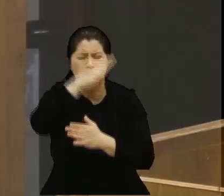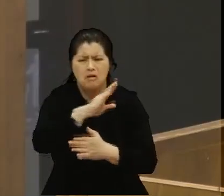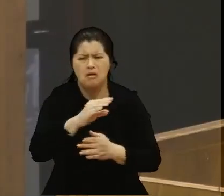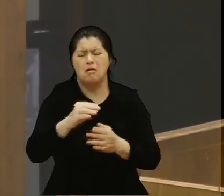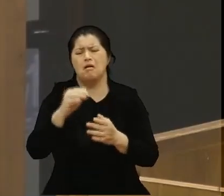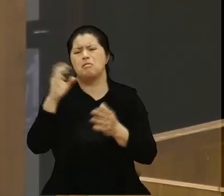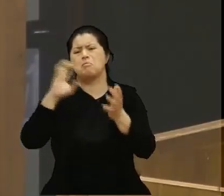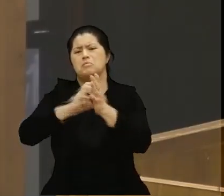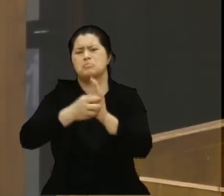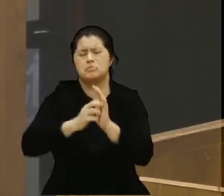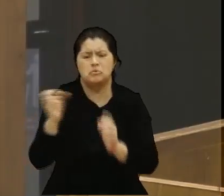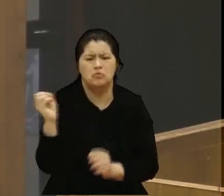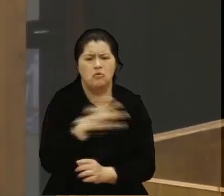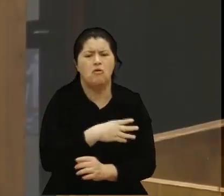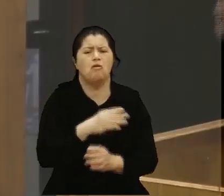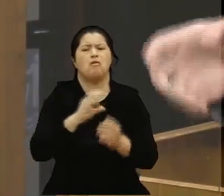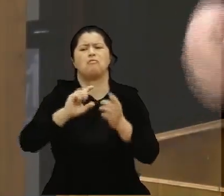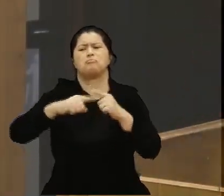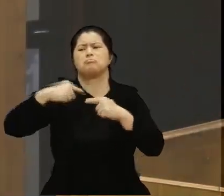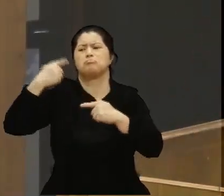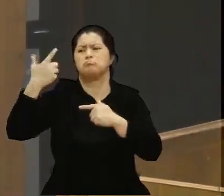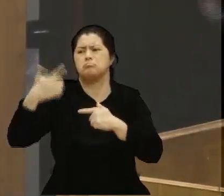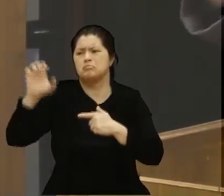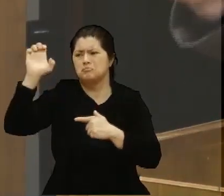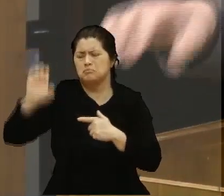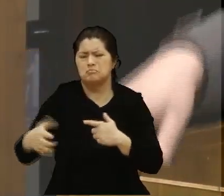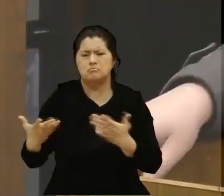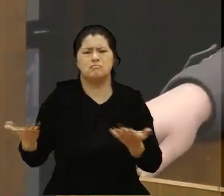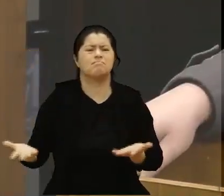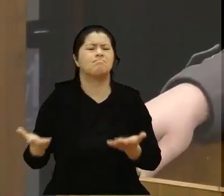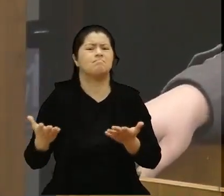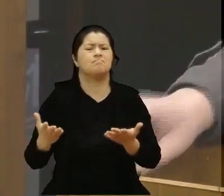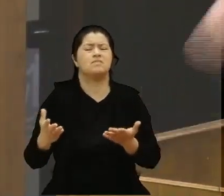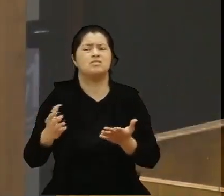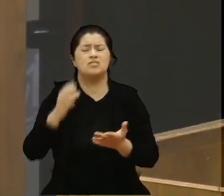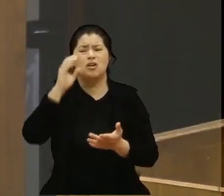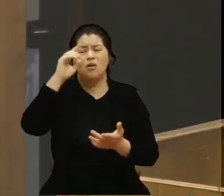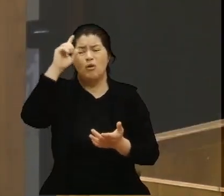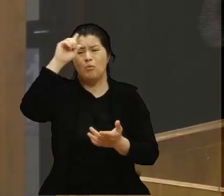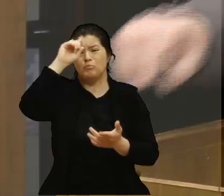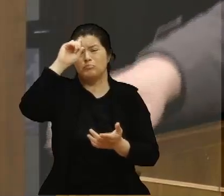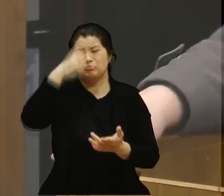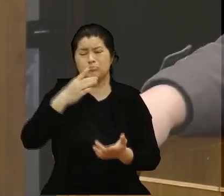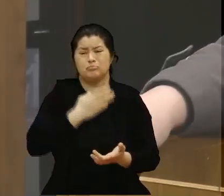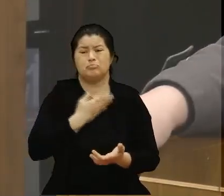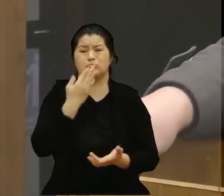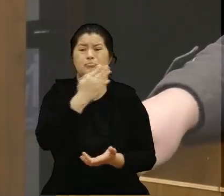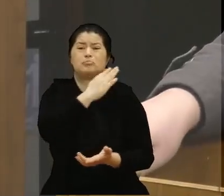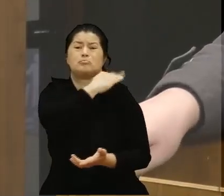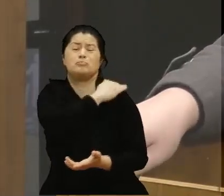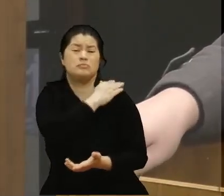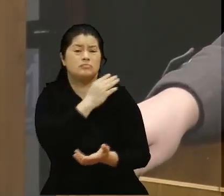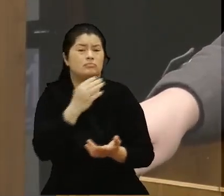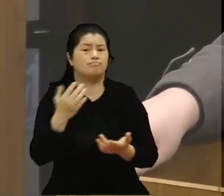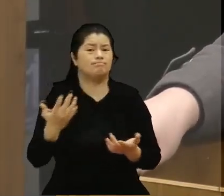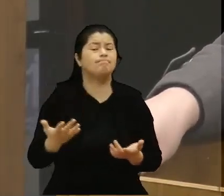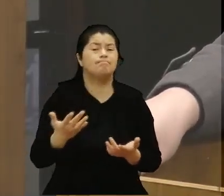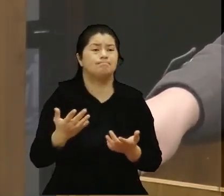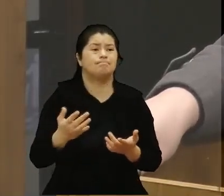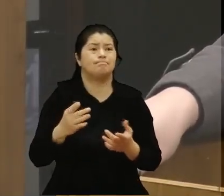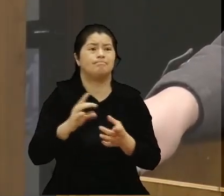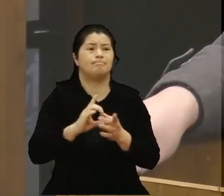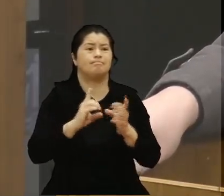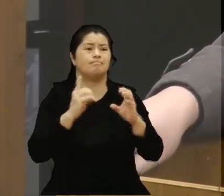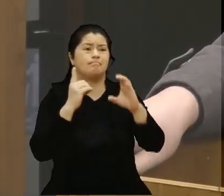Novo, oposição, governo, independente, até comunismo que deveria ser tratado como crime num país sério. O comunismo deveria ser tratado